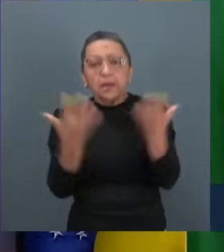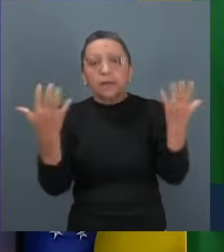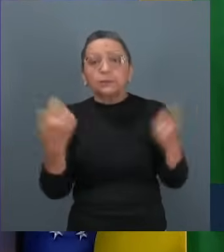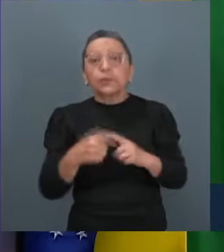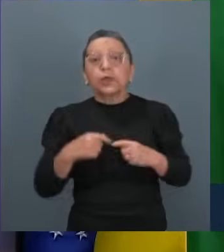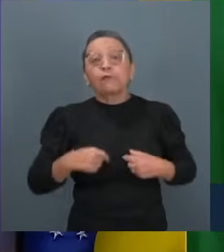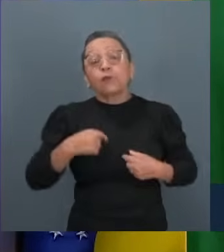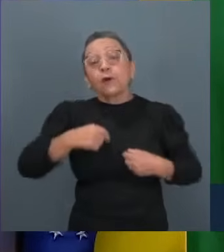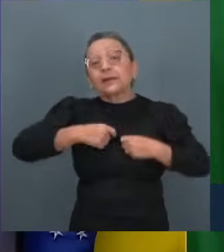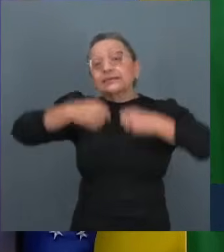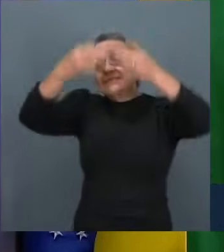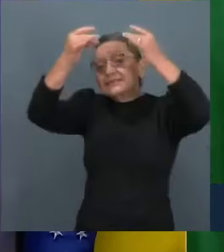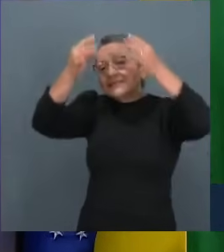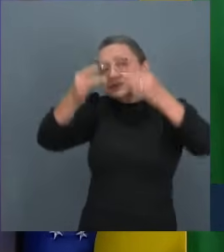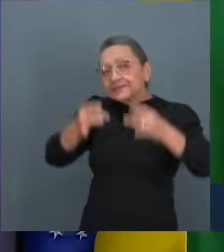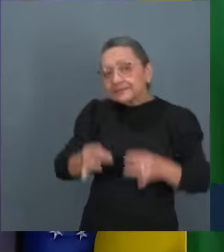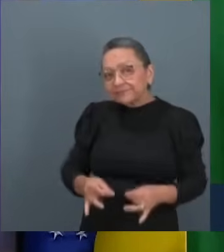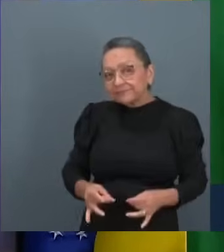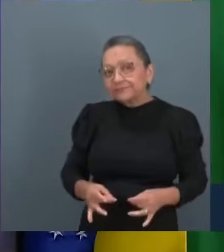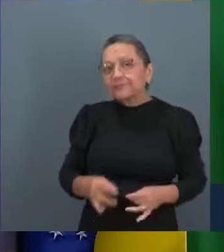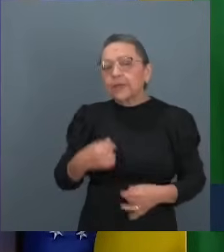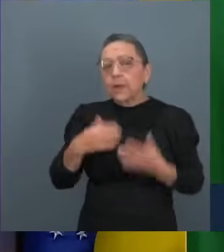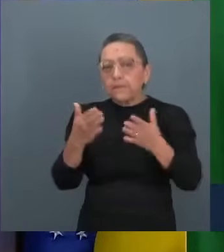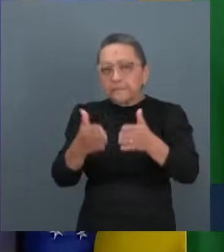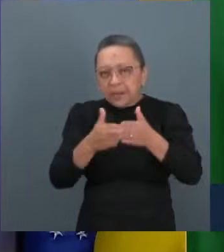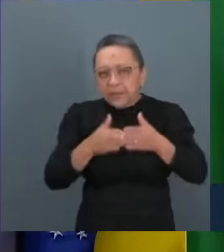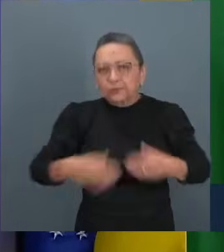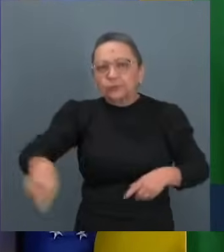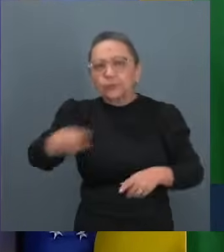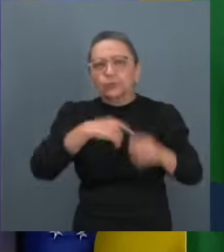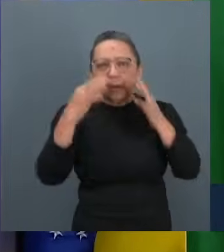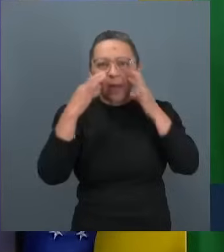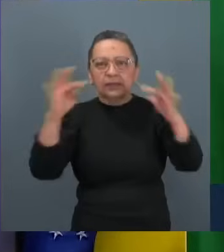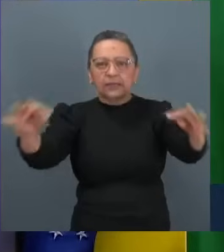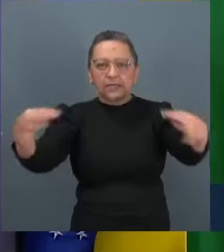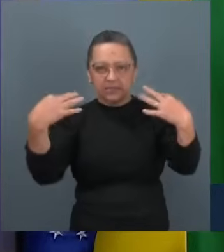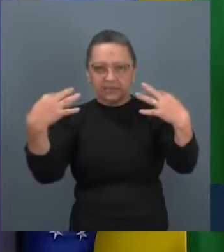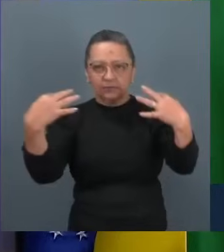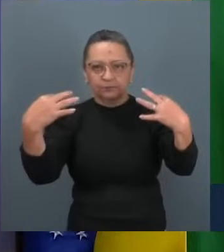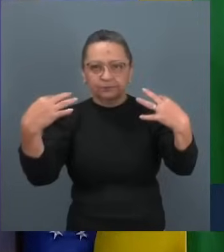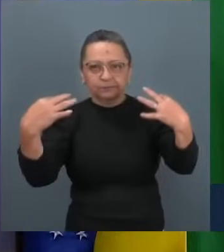relatar aqui, e eu peço a atenção de todo o Brasil,